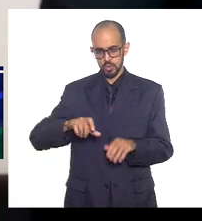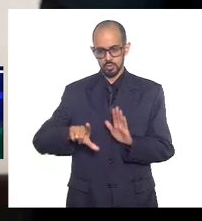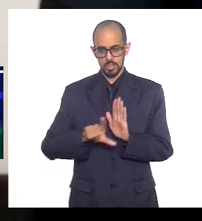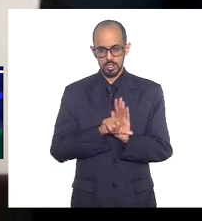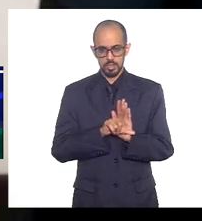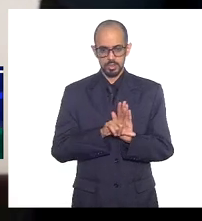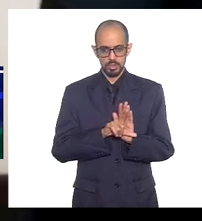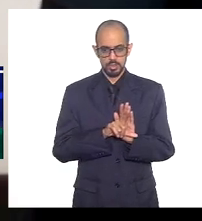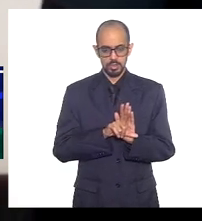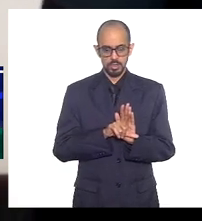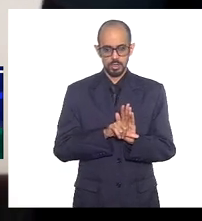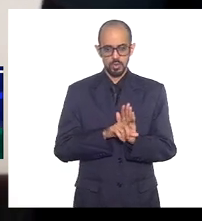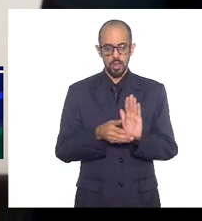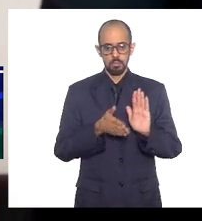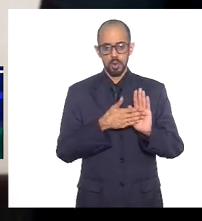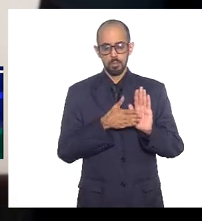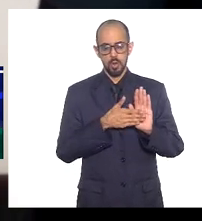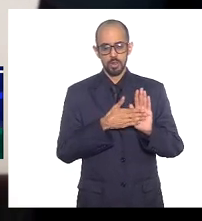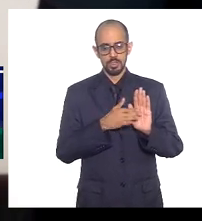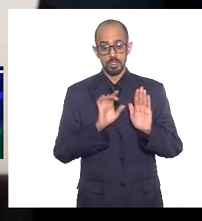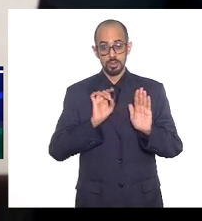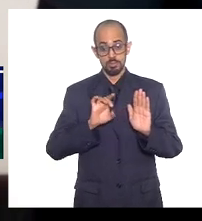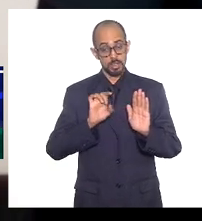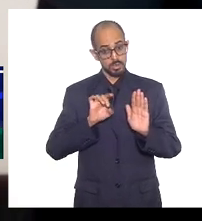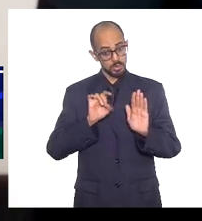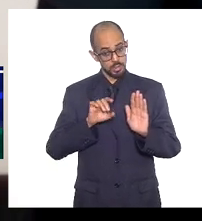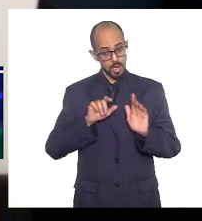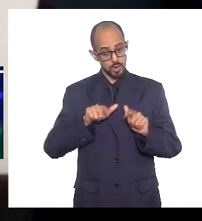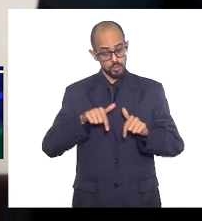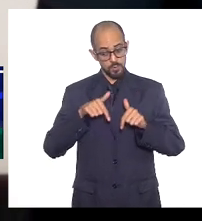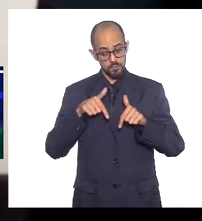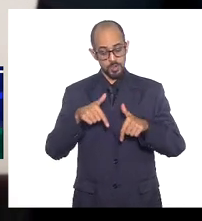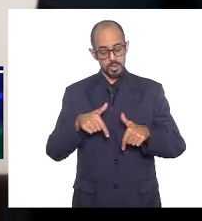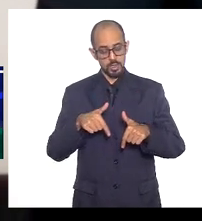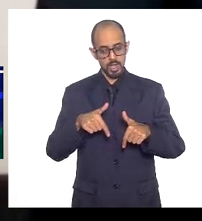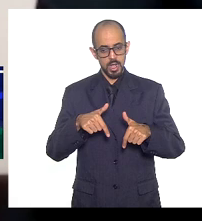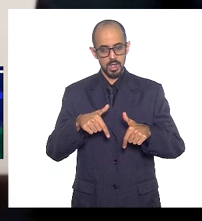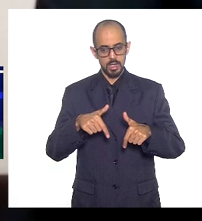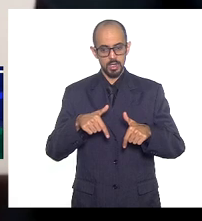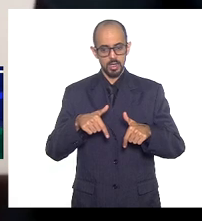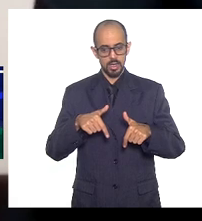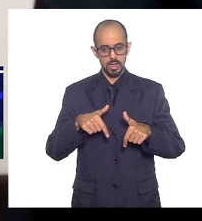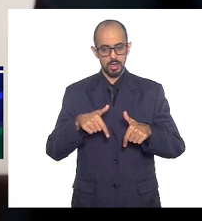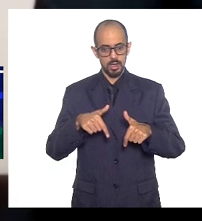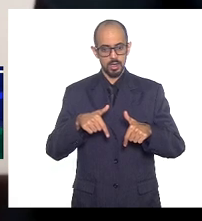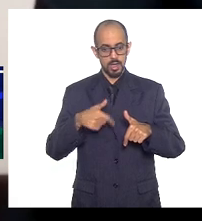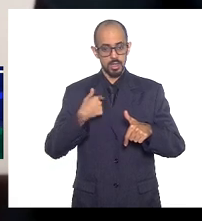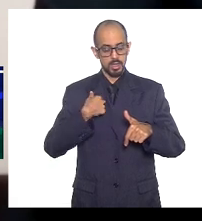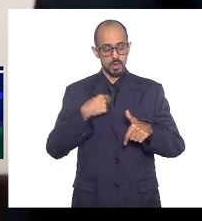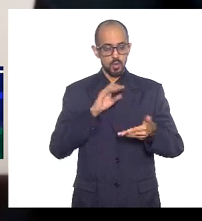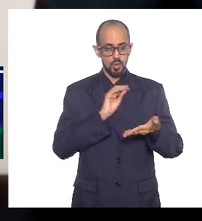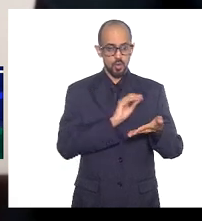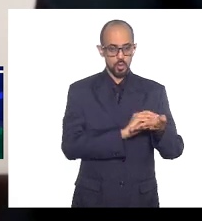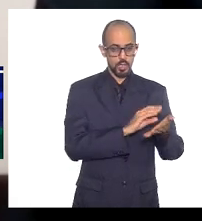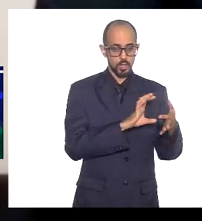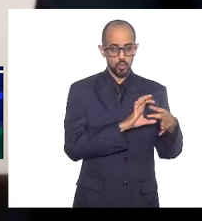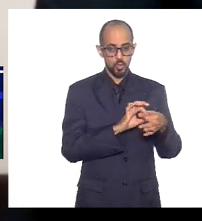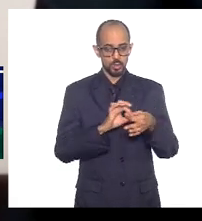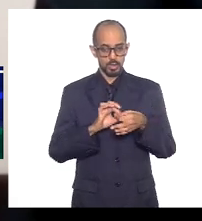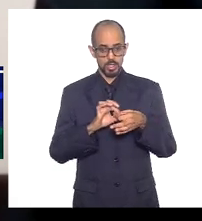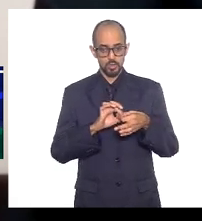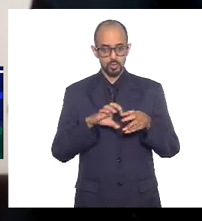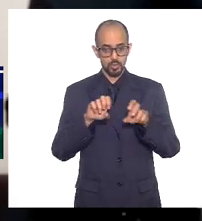com propósito exclusivo de enfrentamento aí eu botei do contexto da saúde pública.